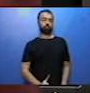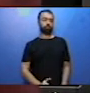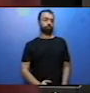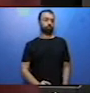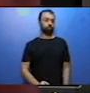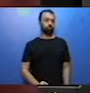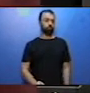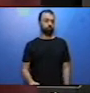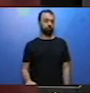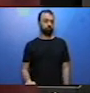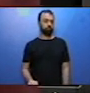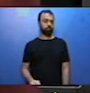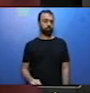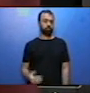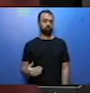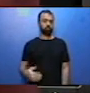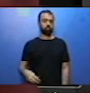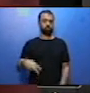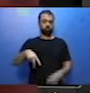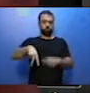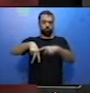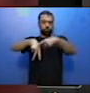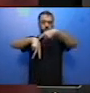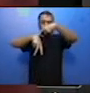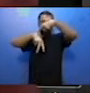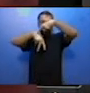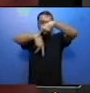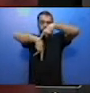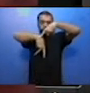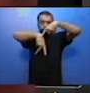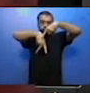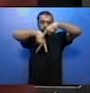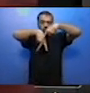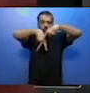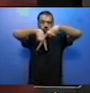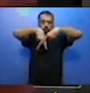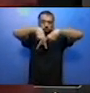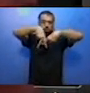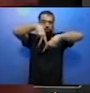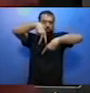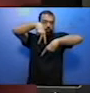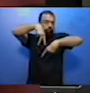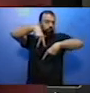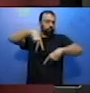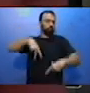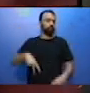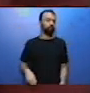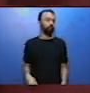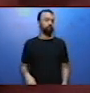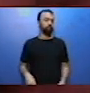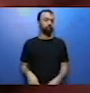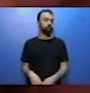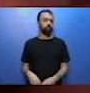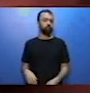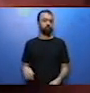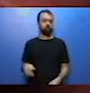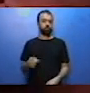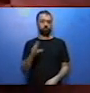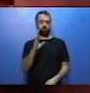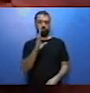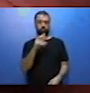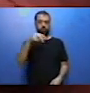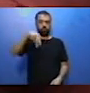coluna até embaixo entre as pernas ou seja entre as coxas entre as pernas chegando até o chão se fosse